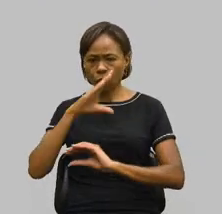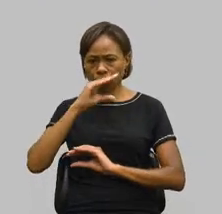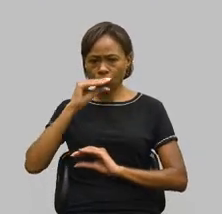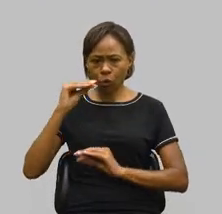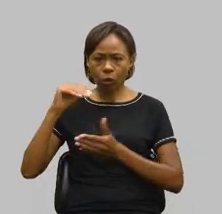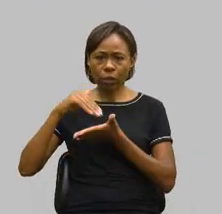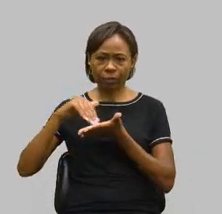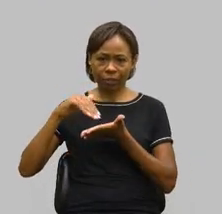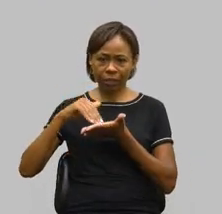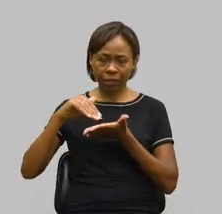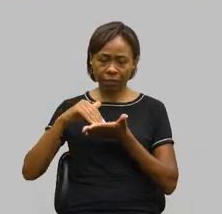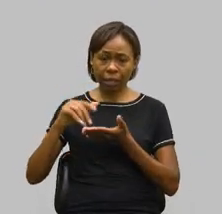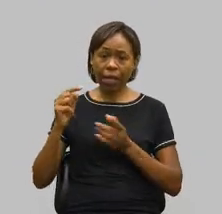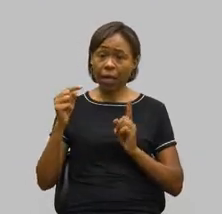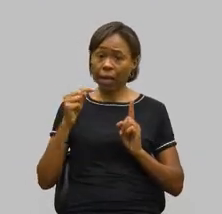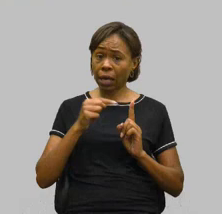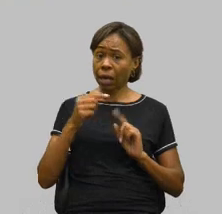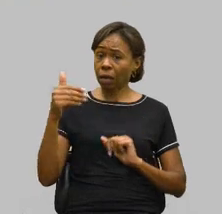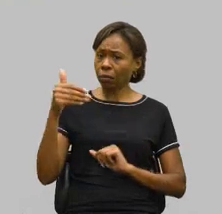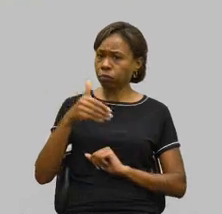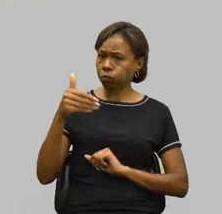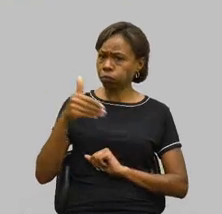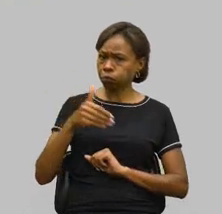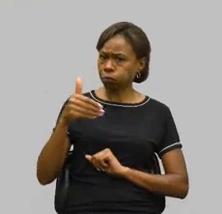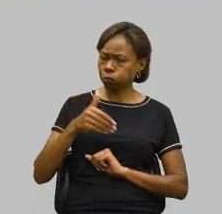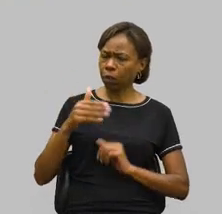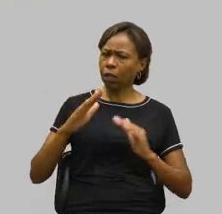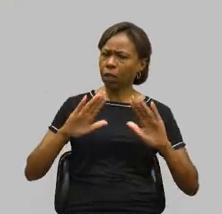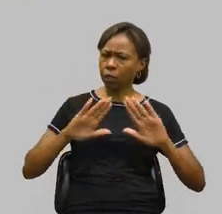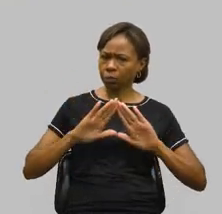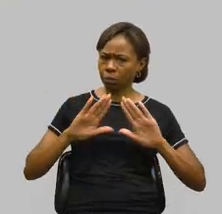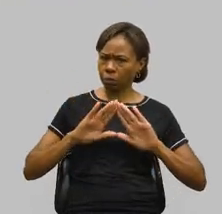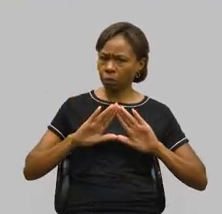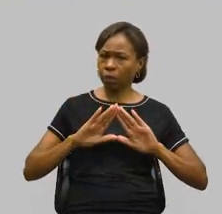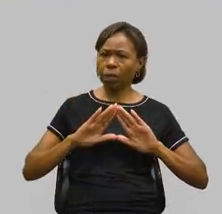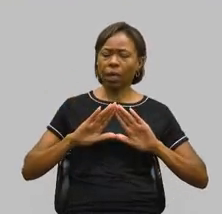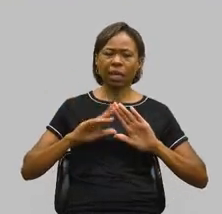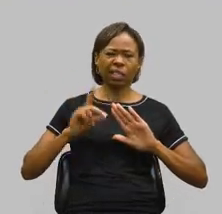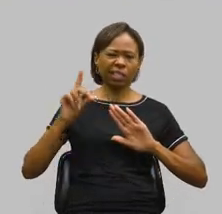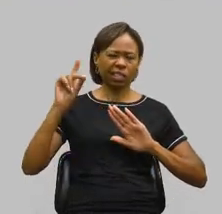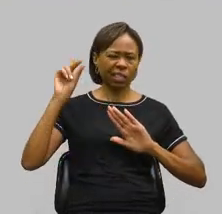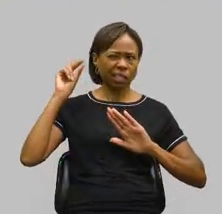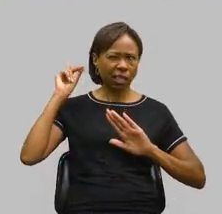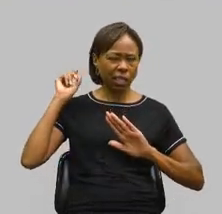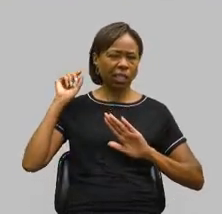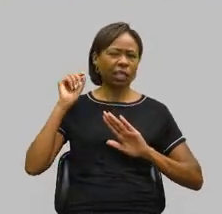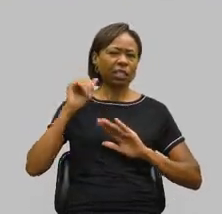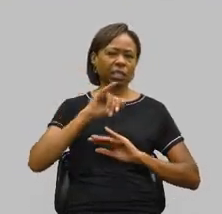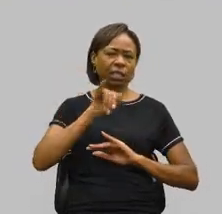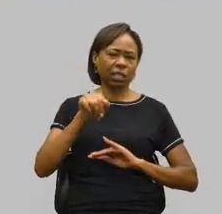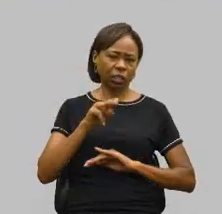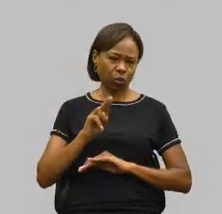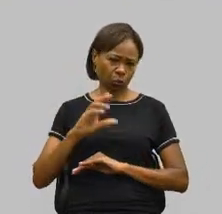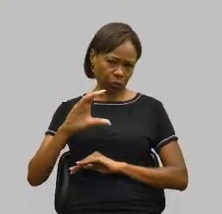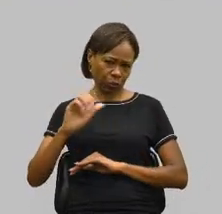que está sempre aqui na Assembleia desde a época da Dra elizabe Jucá